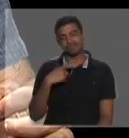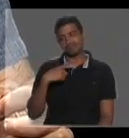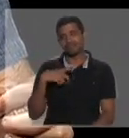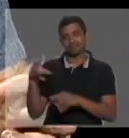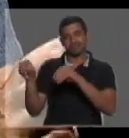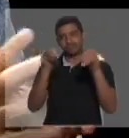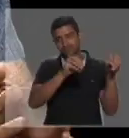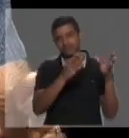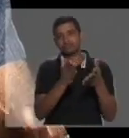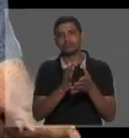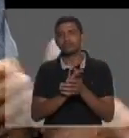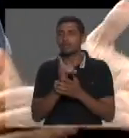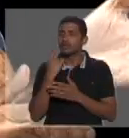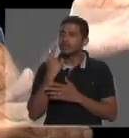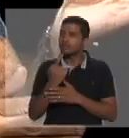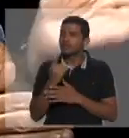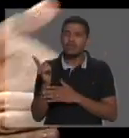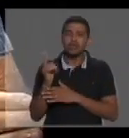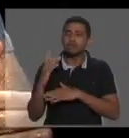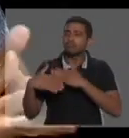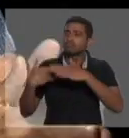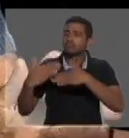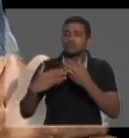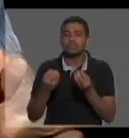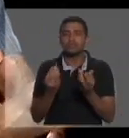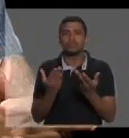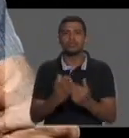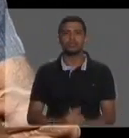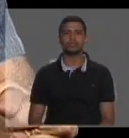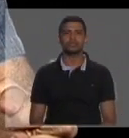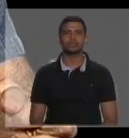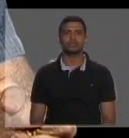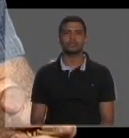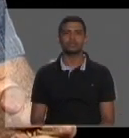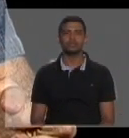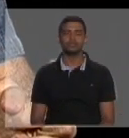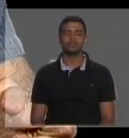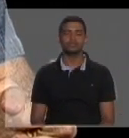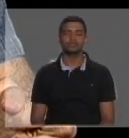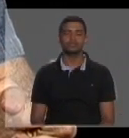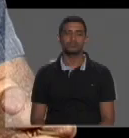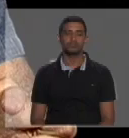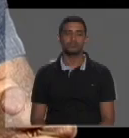tem esse deslocamento. E a coisa é tão transversalmente, você tem...